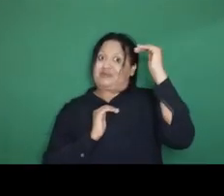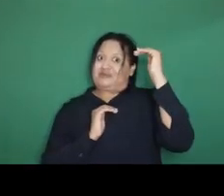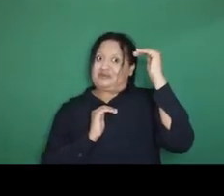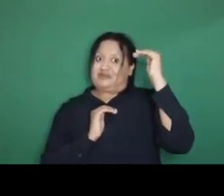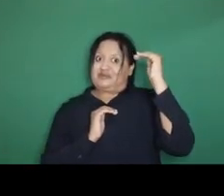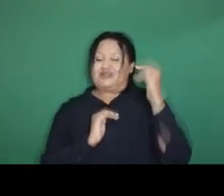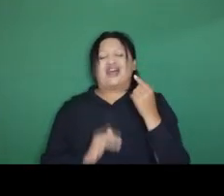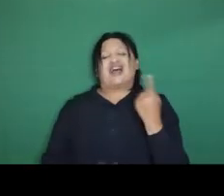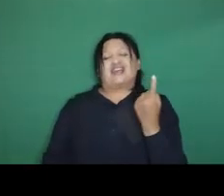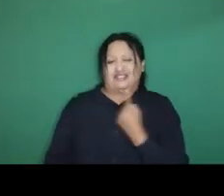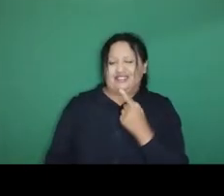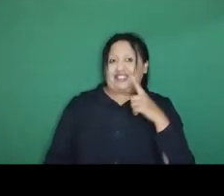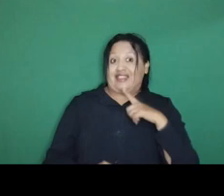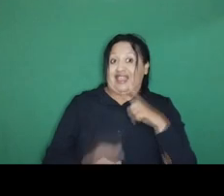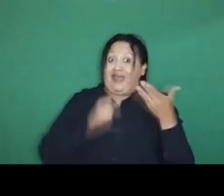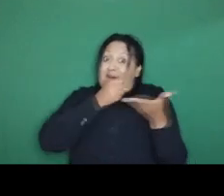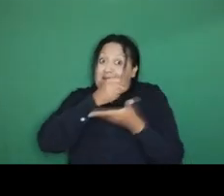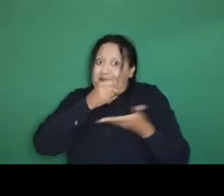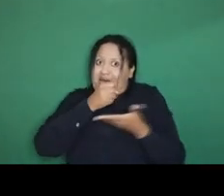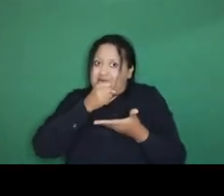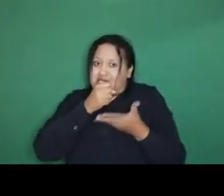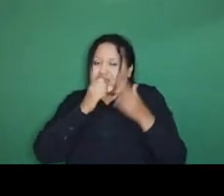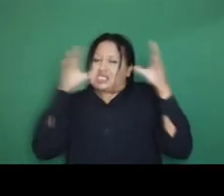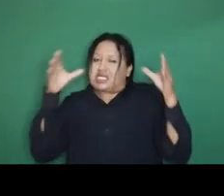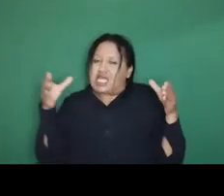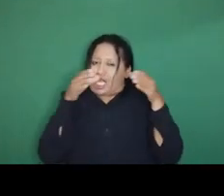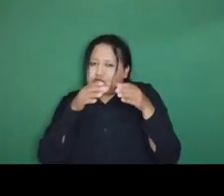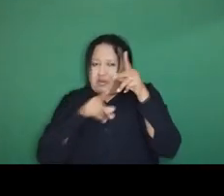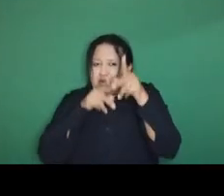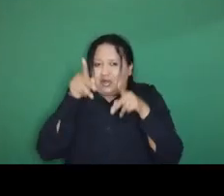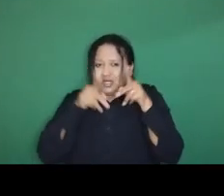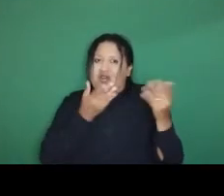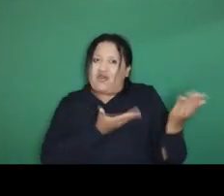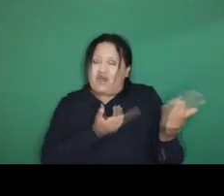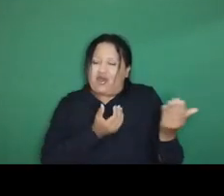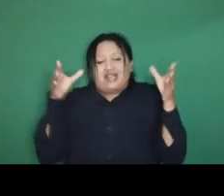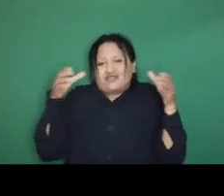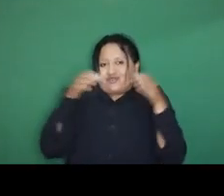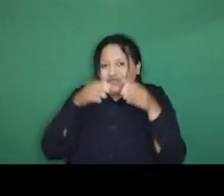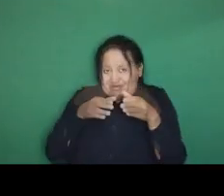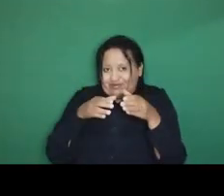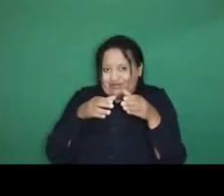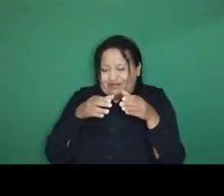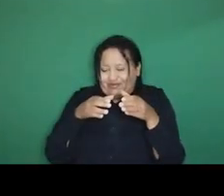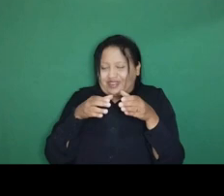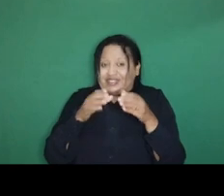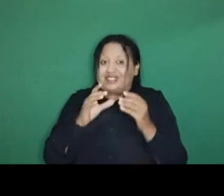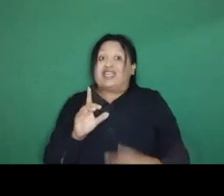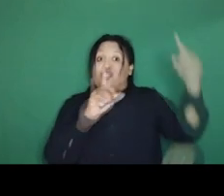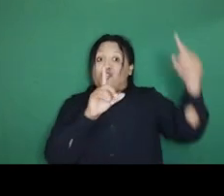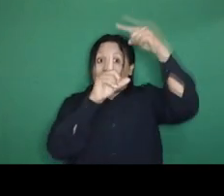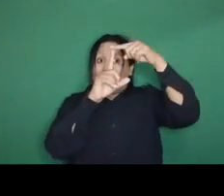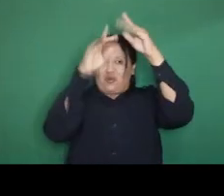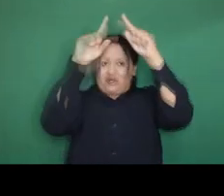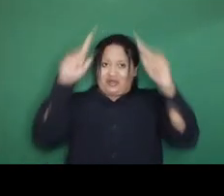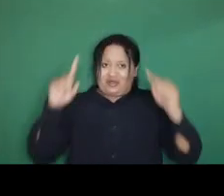a gente tem na base uma tendência de redução da população jovem reduzindo e topo uma